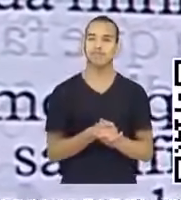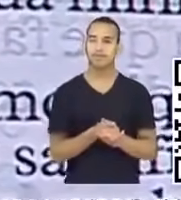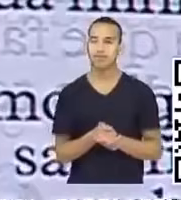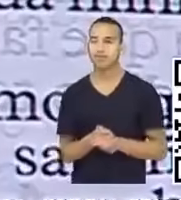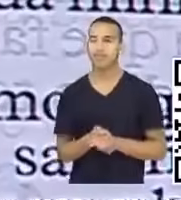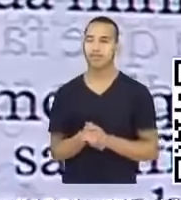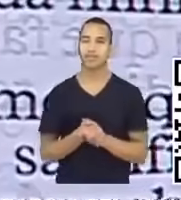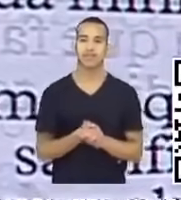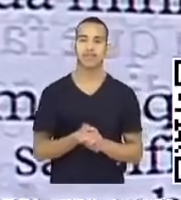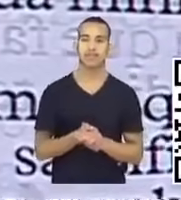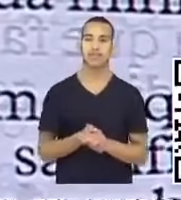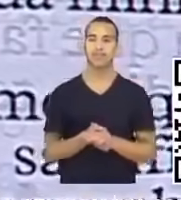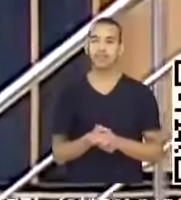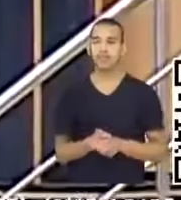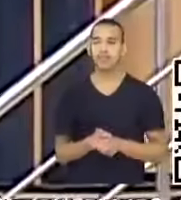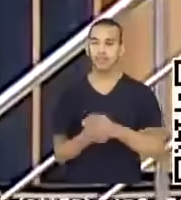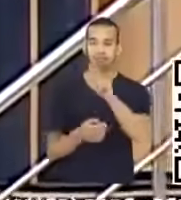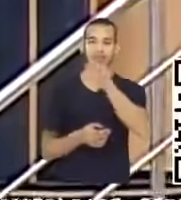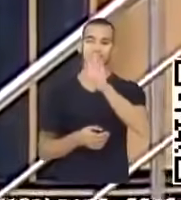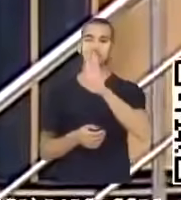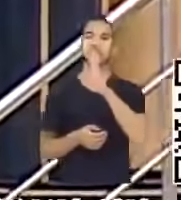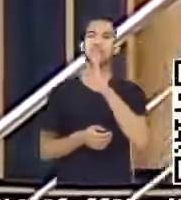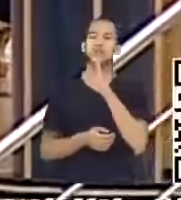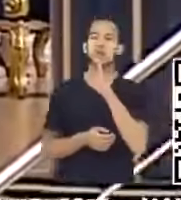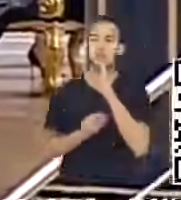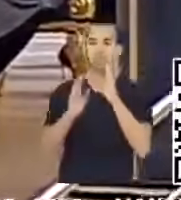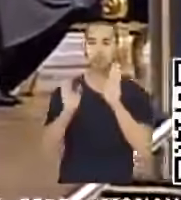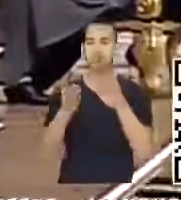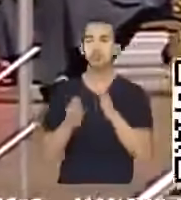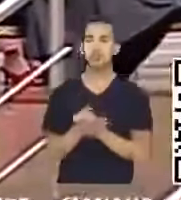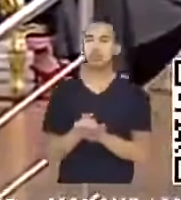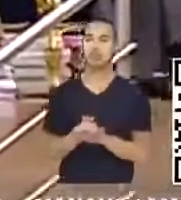se você já você já conheceu alguém